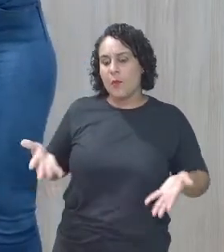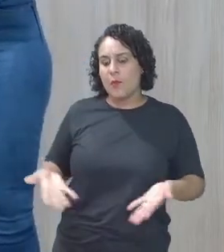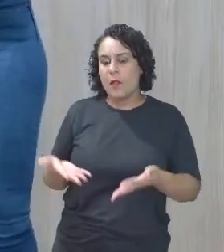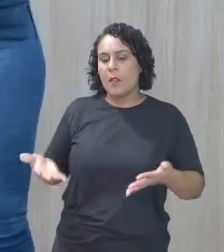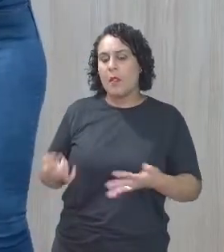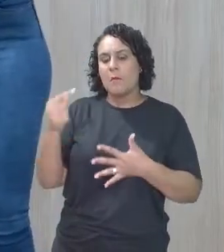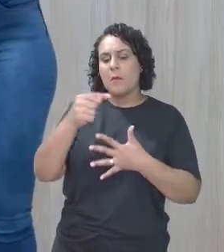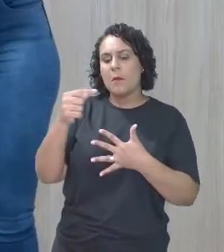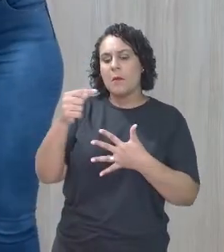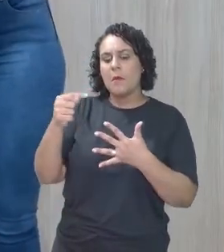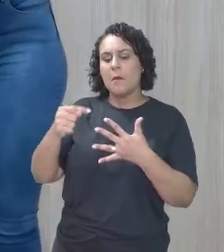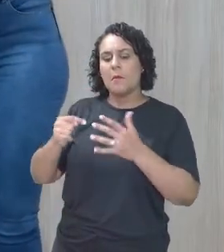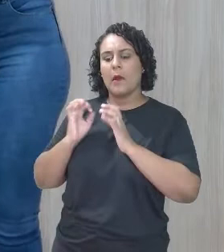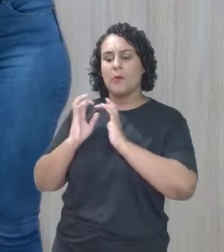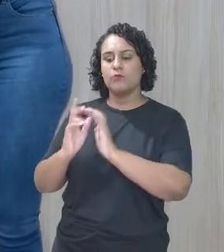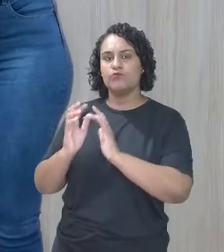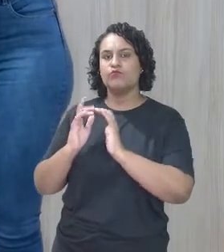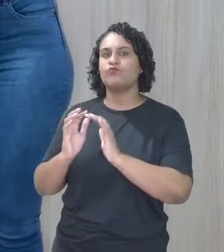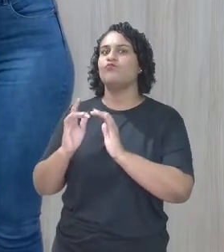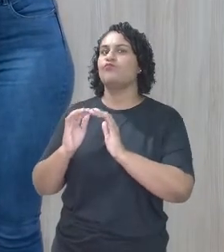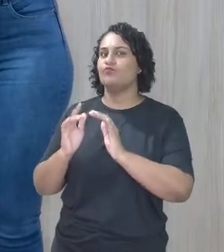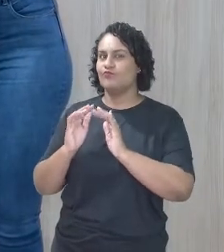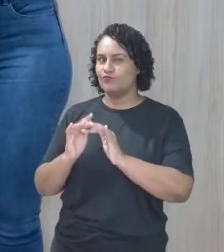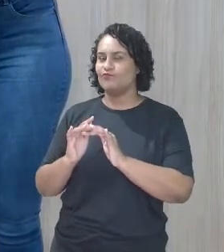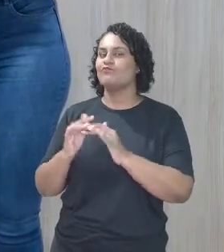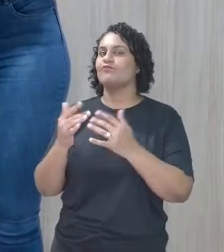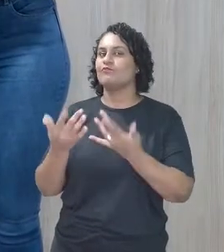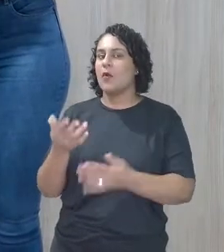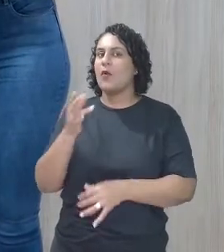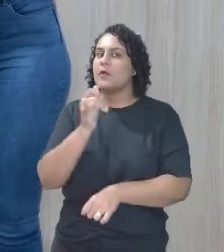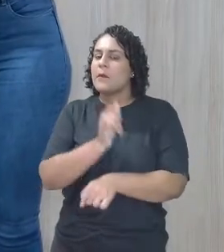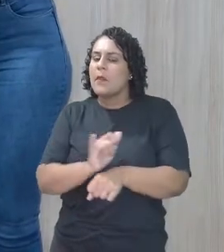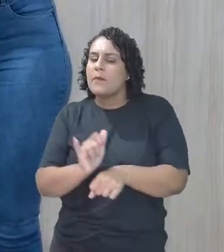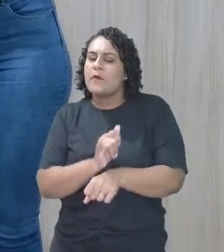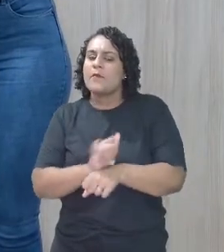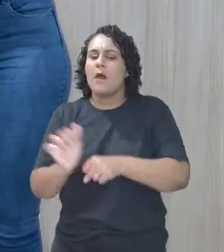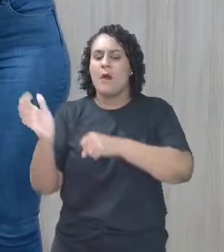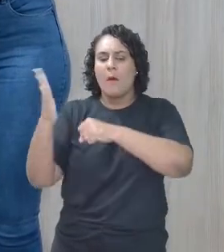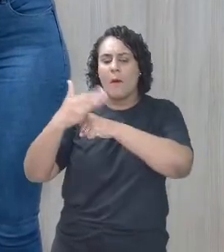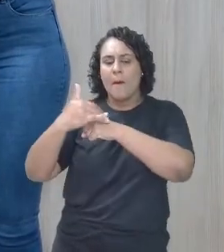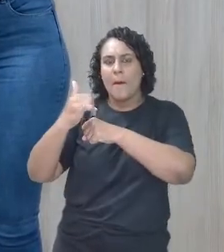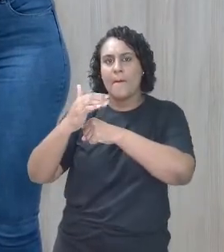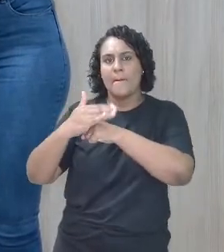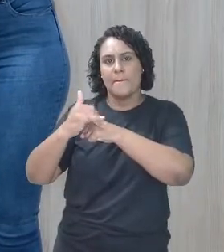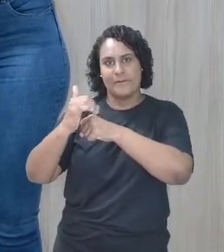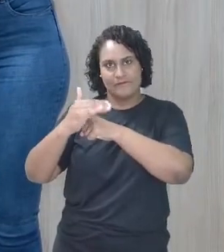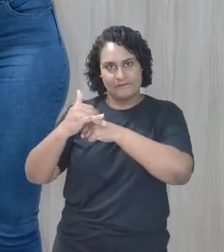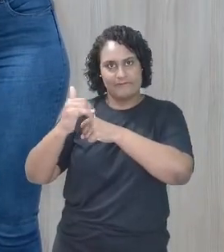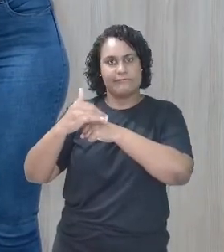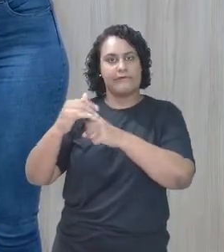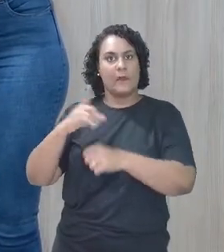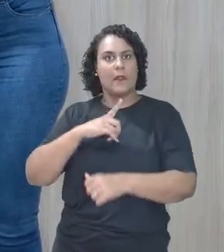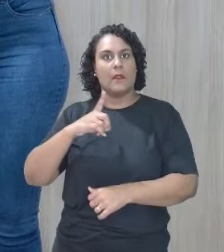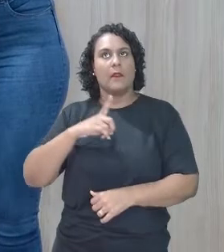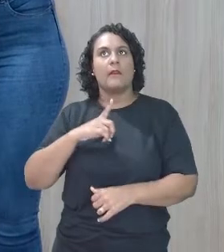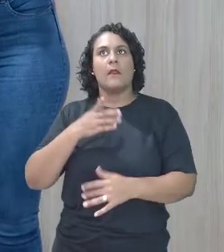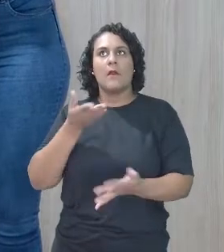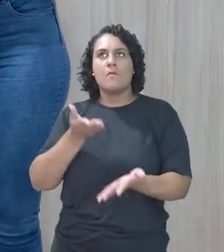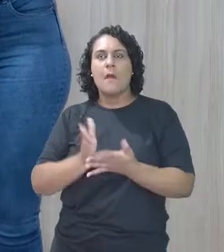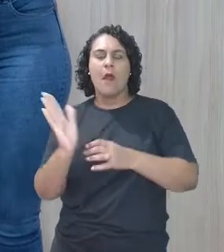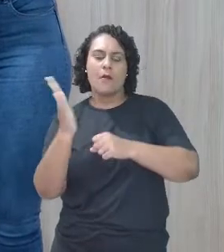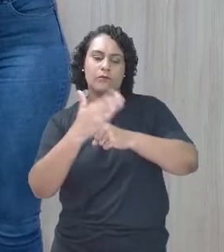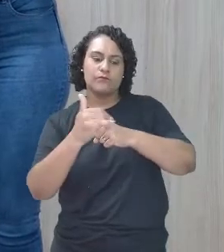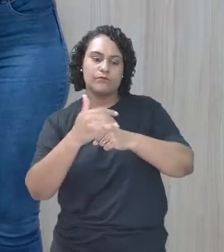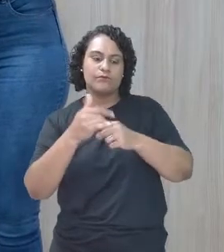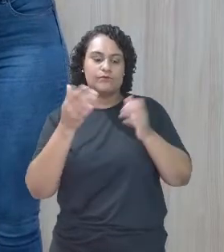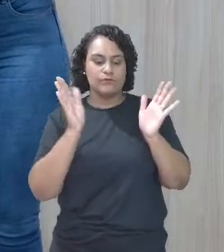áreas do funcionamento cerebral a partir de um trabalho afetivo, a partir de um trabalho que se configura no viés do